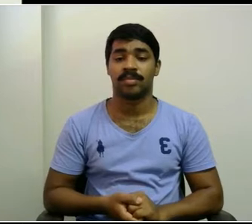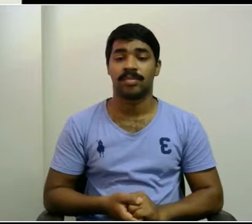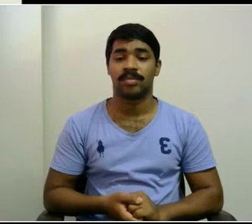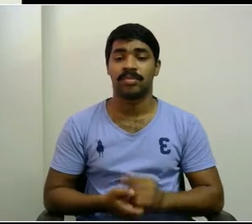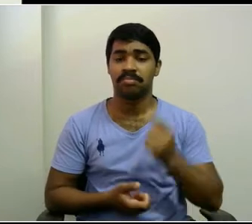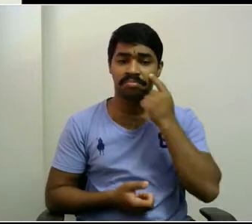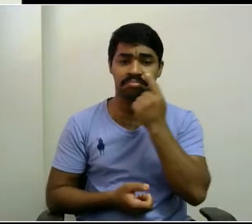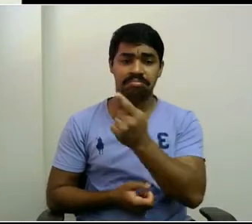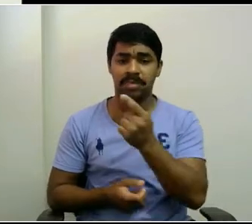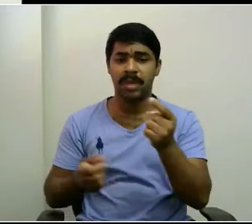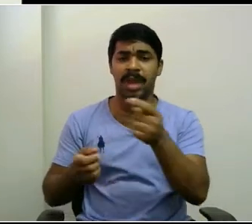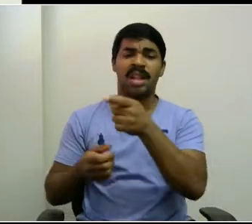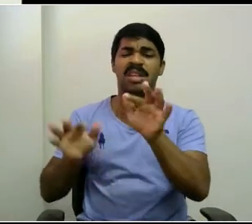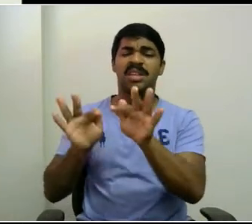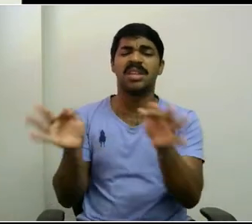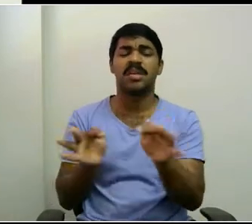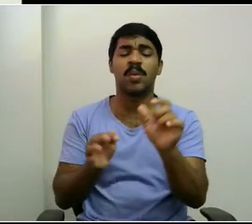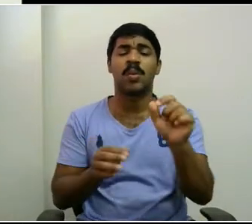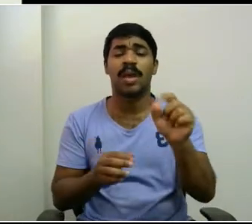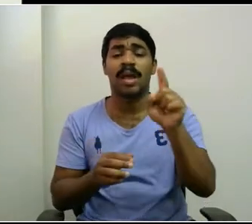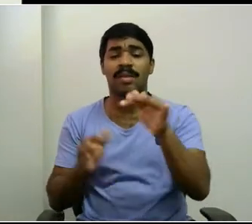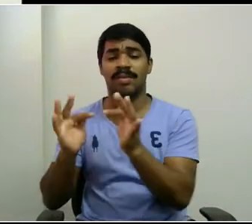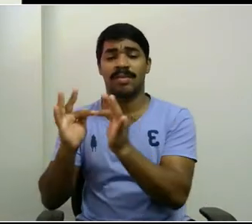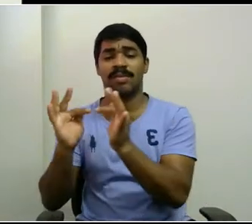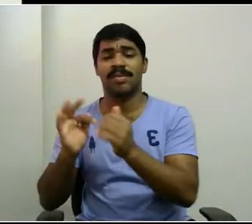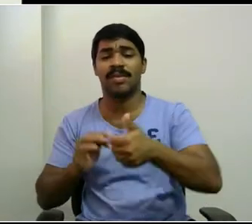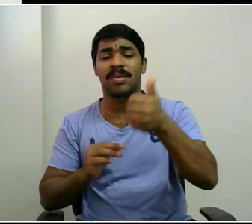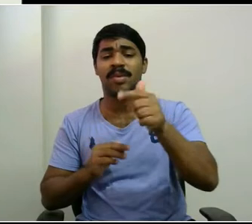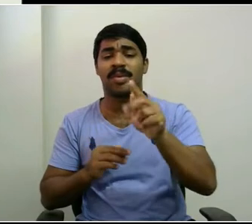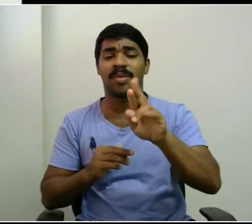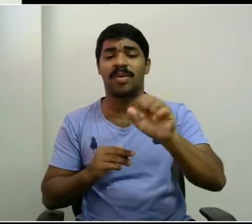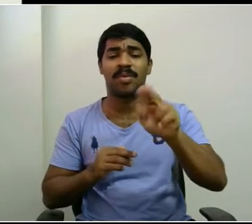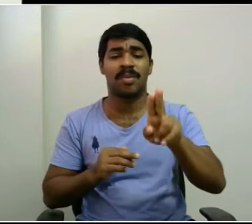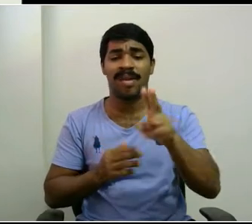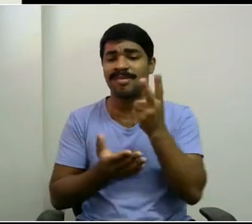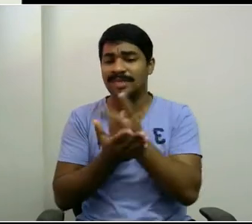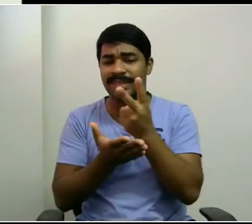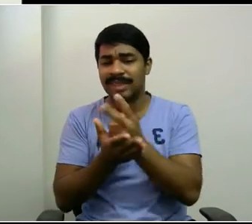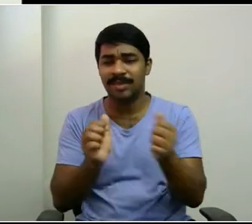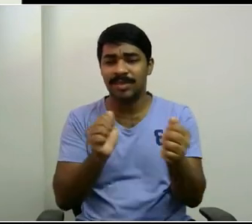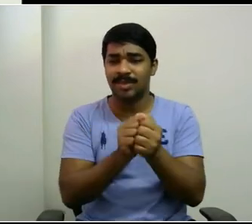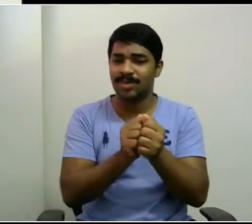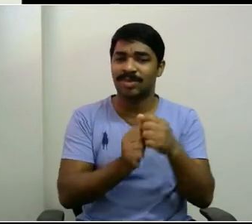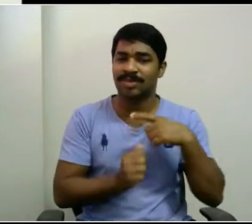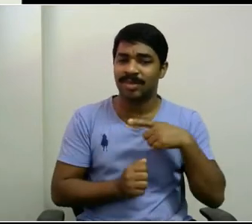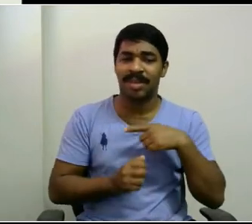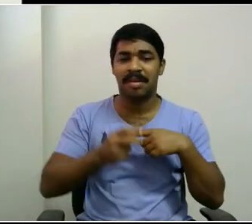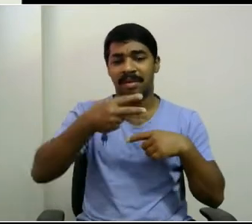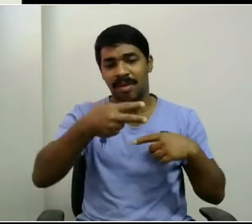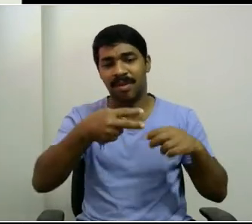bem simples. Em poucas palavras, eu tenho uma função de primeiro grau que está relacionado com esses símbolos, um desses símbolos que aparecem